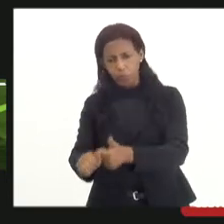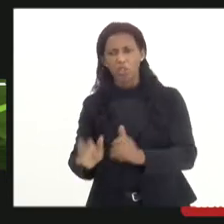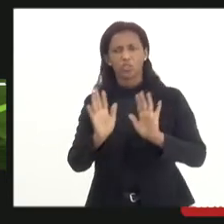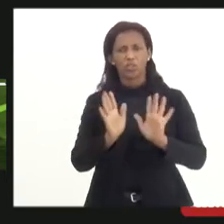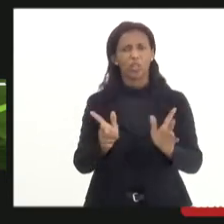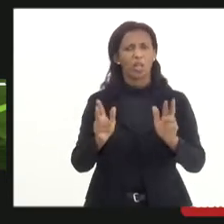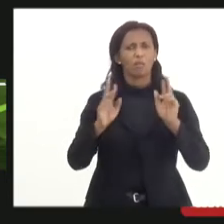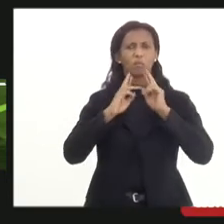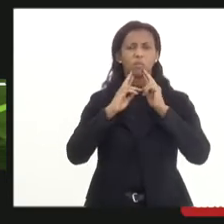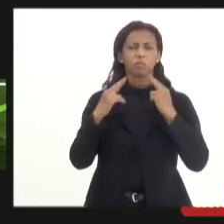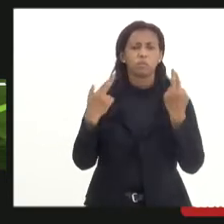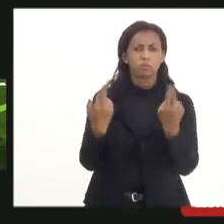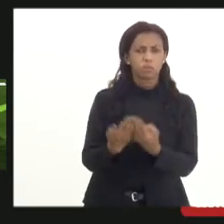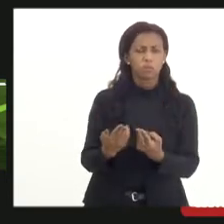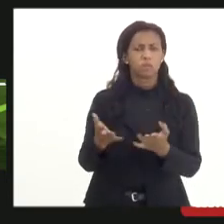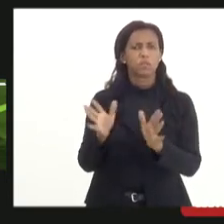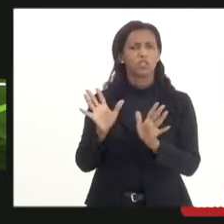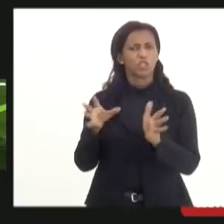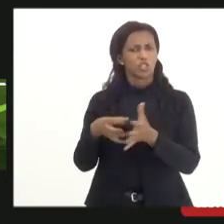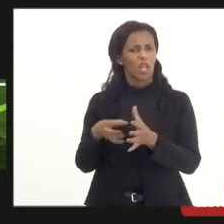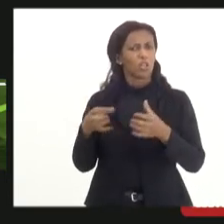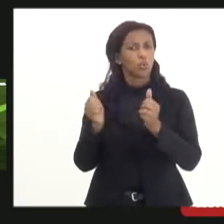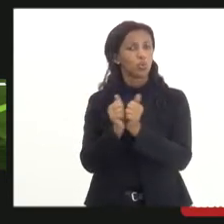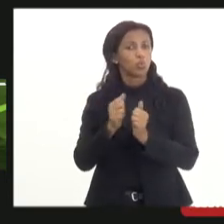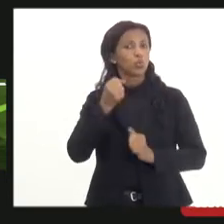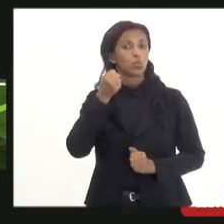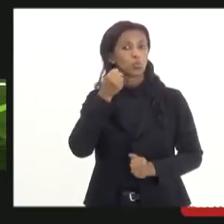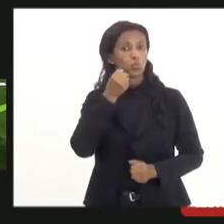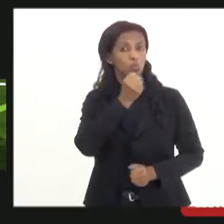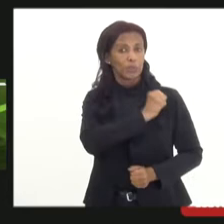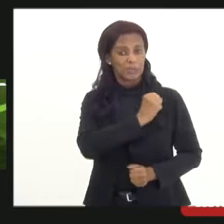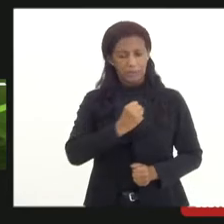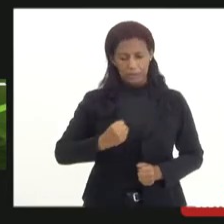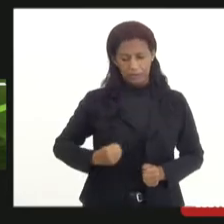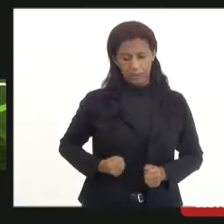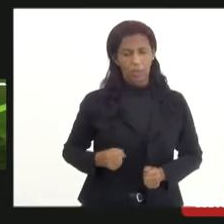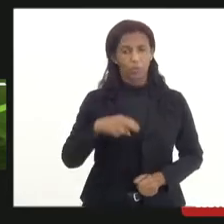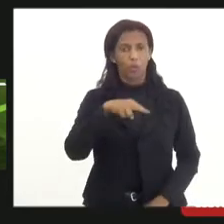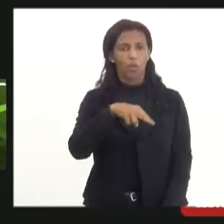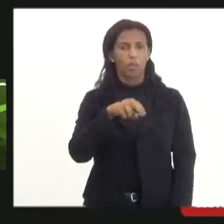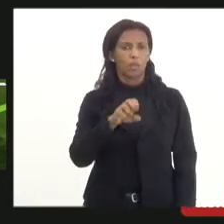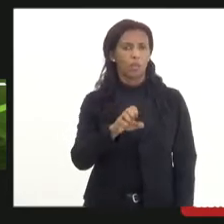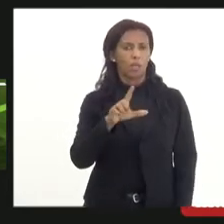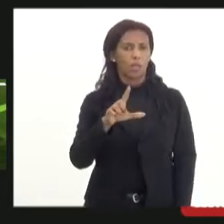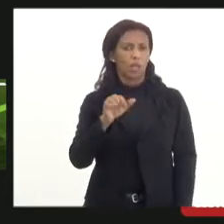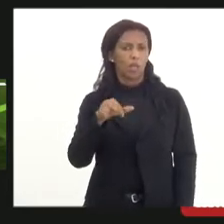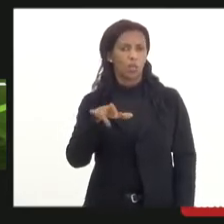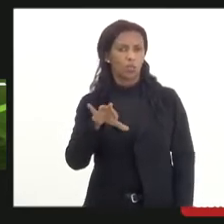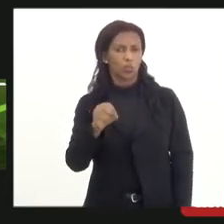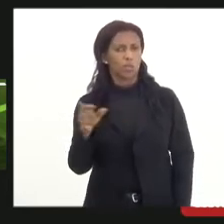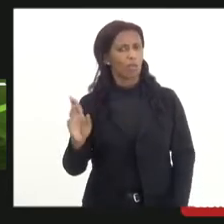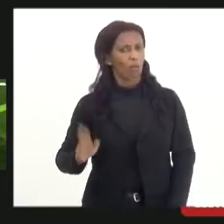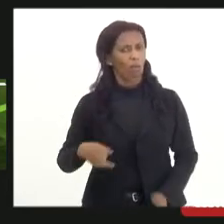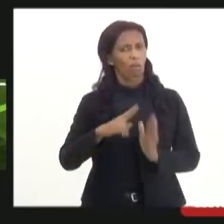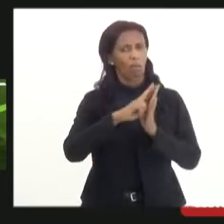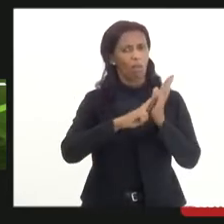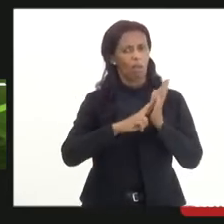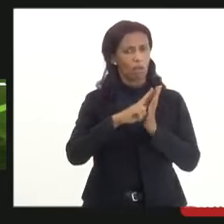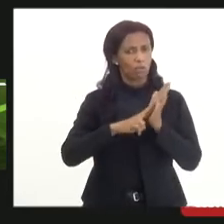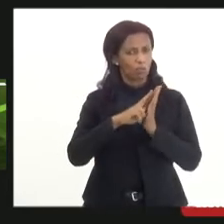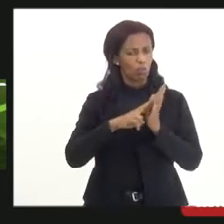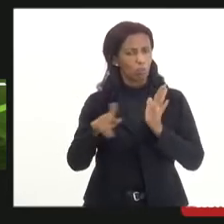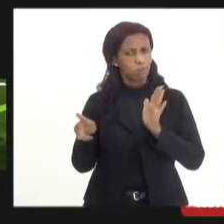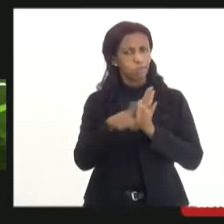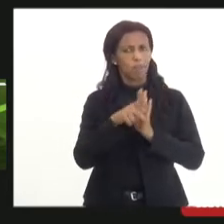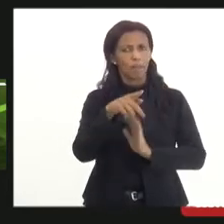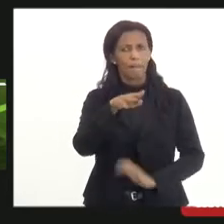reuniões, inclusive com o senador, né, Nelson Trade, que era o relator da matéria